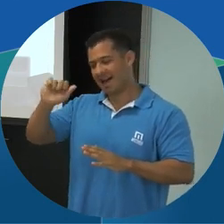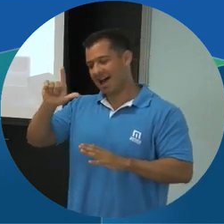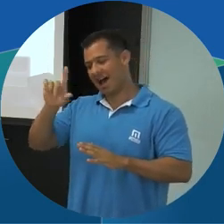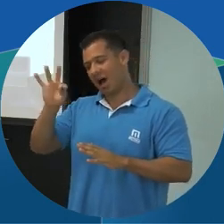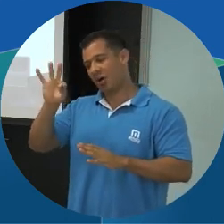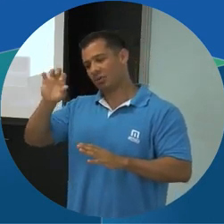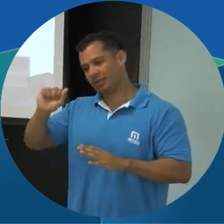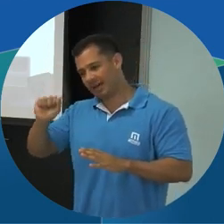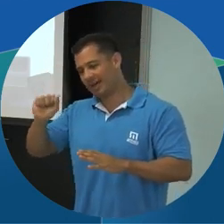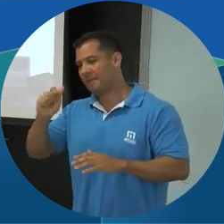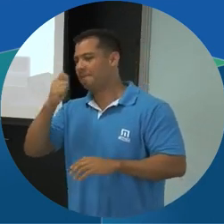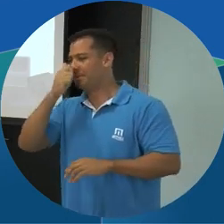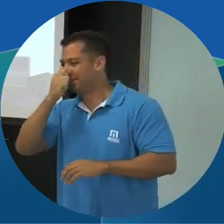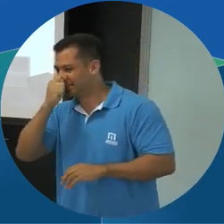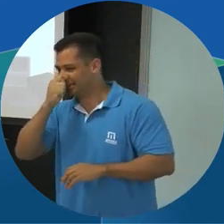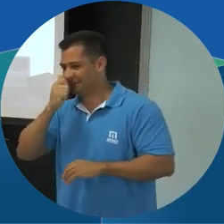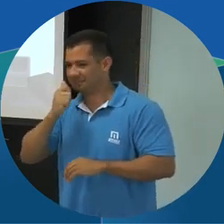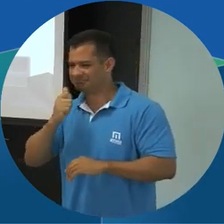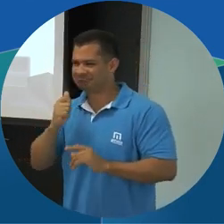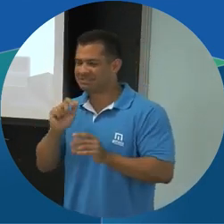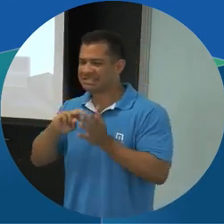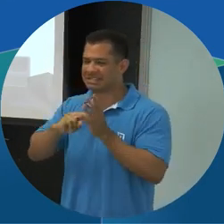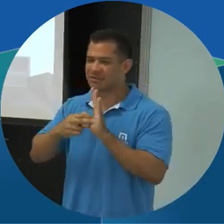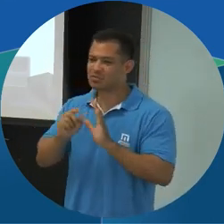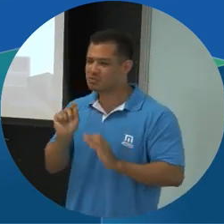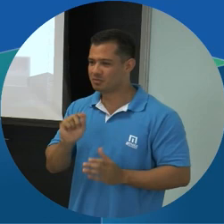Então, tem uma caneta? Tem uma caneta?